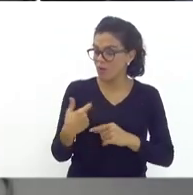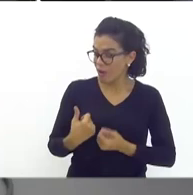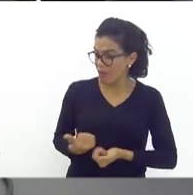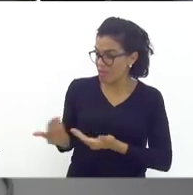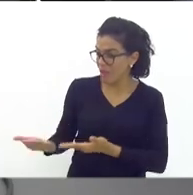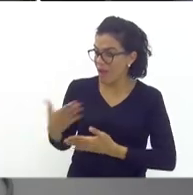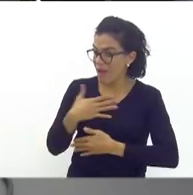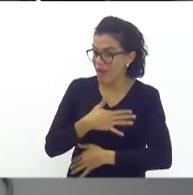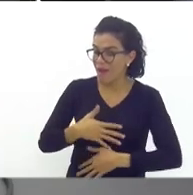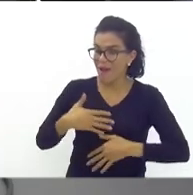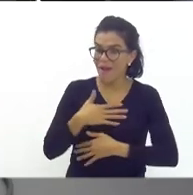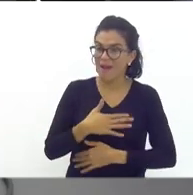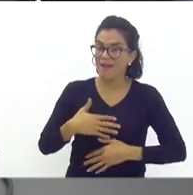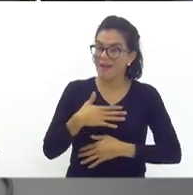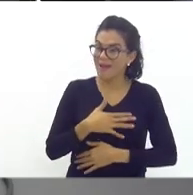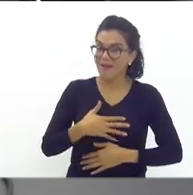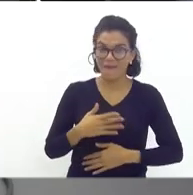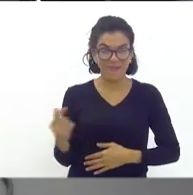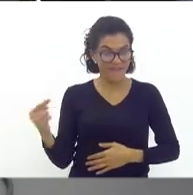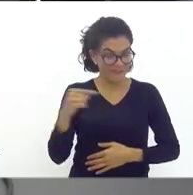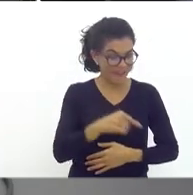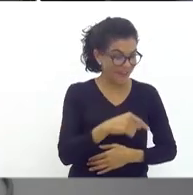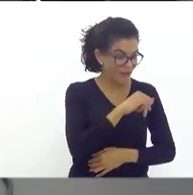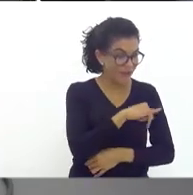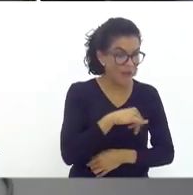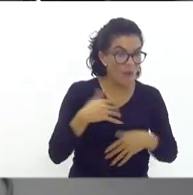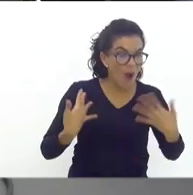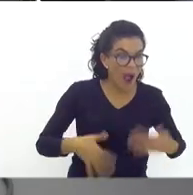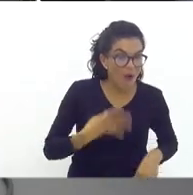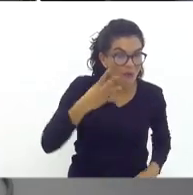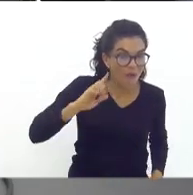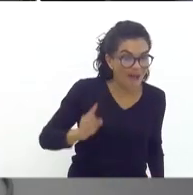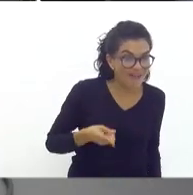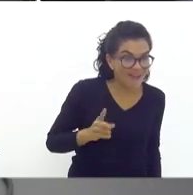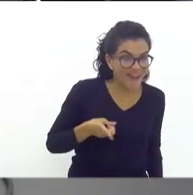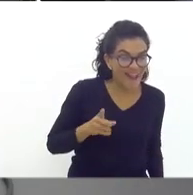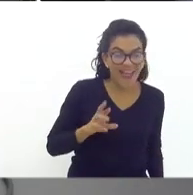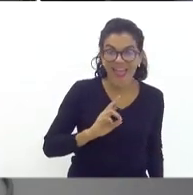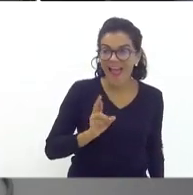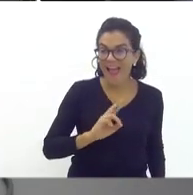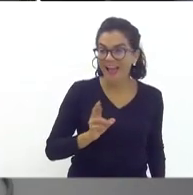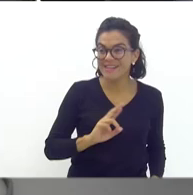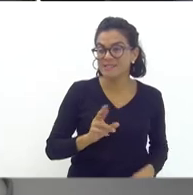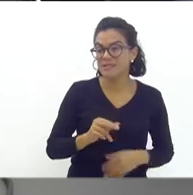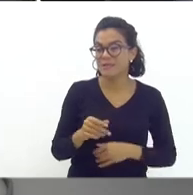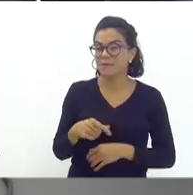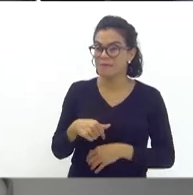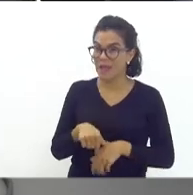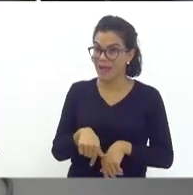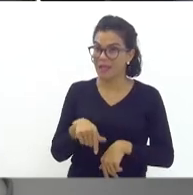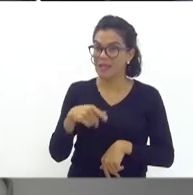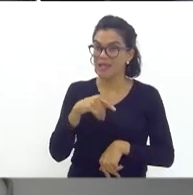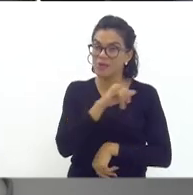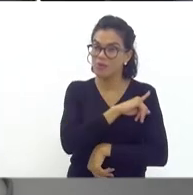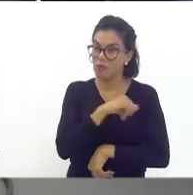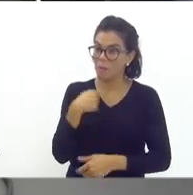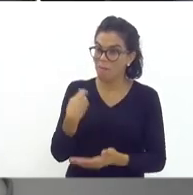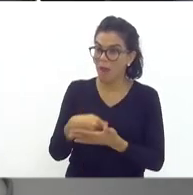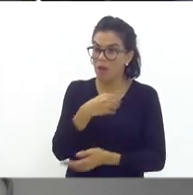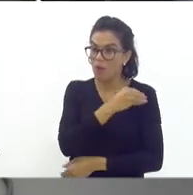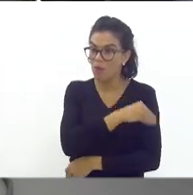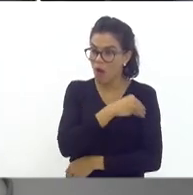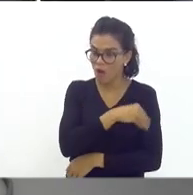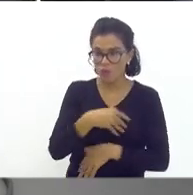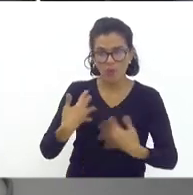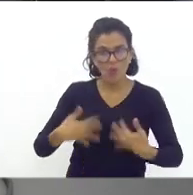dele quando chega no Rio de Janeiro para abastecer queria abaixar essa quatro Reze pouco é igual São Paulo Rio de Janeiro a gente paga uau com um absurdo com o